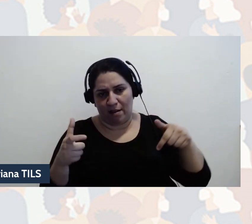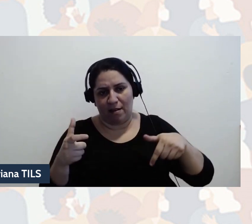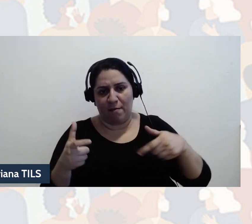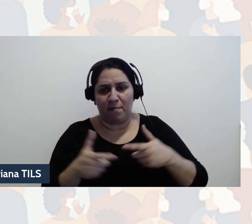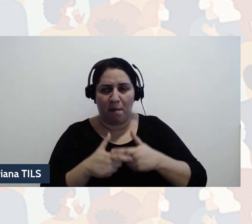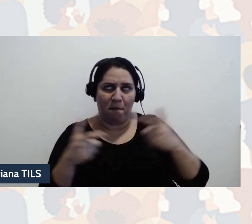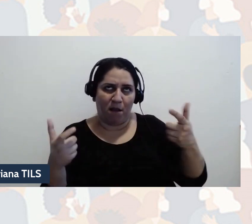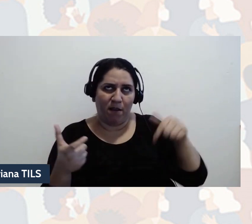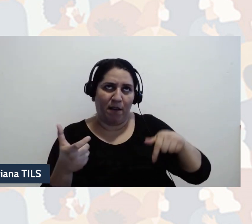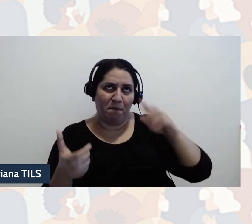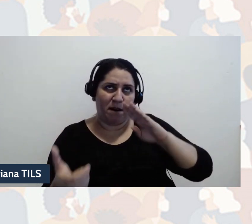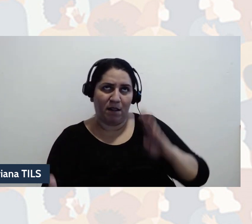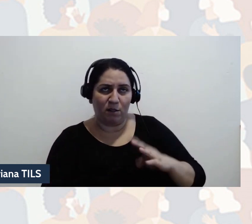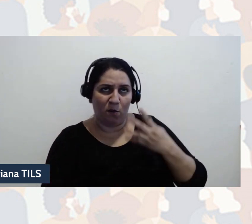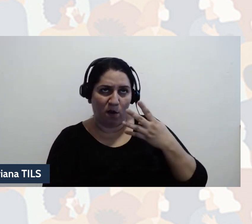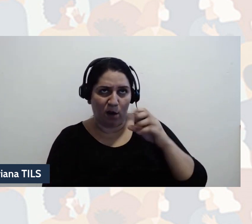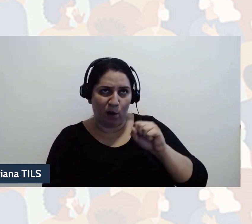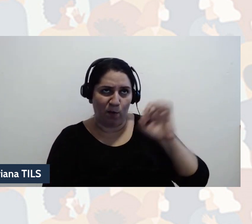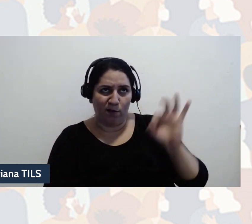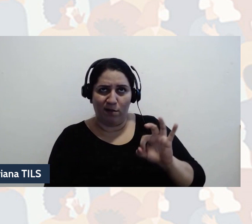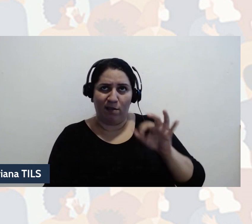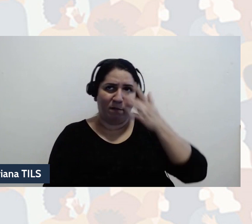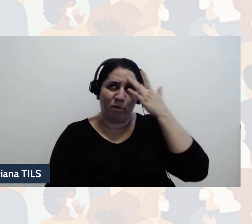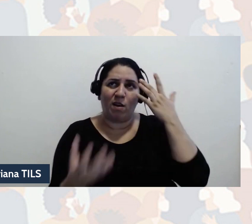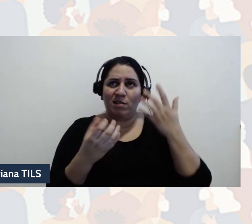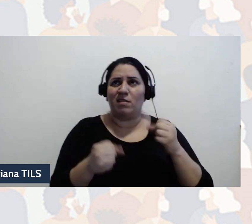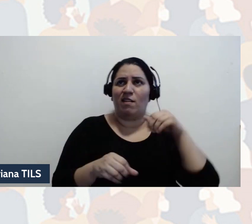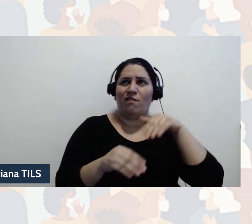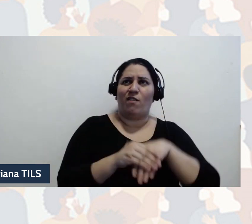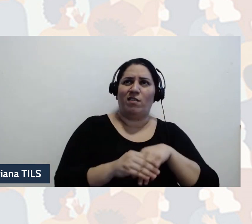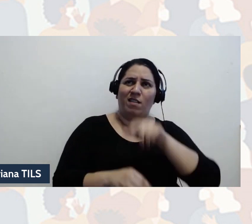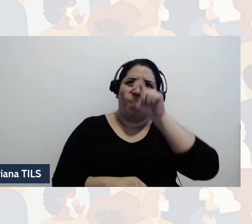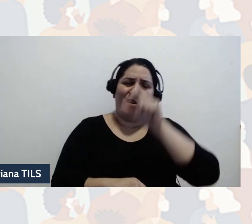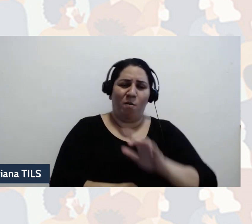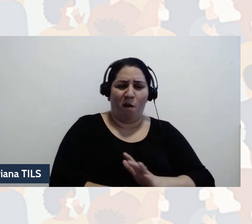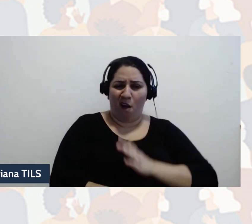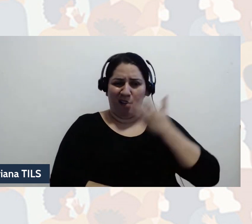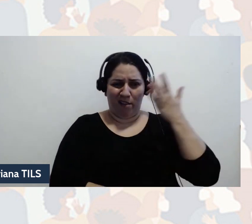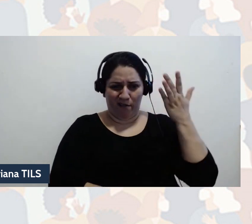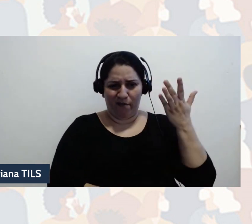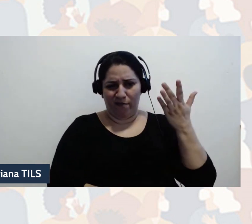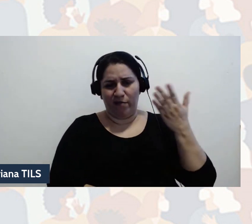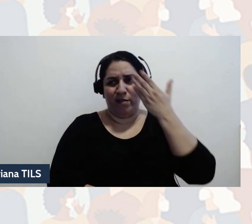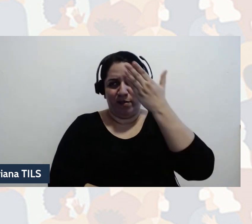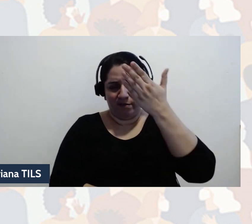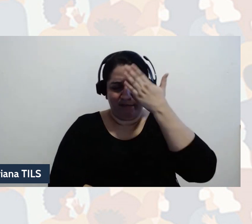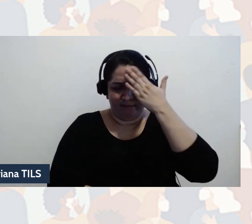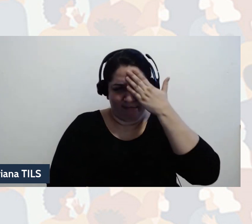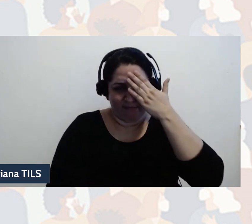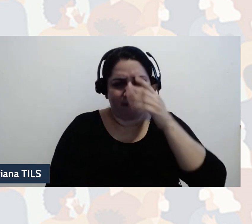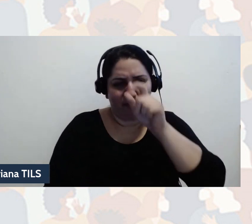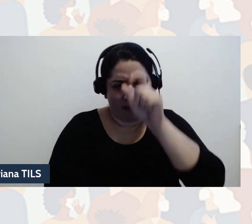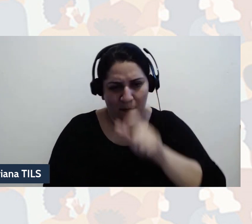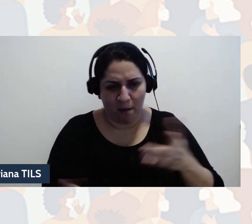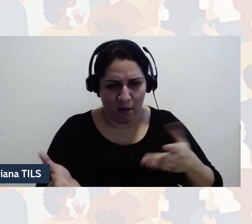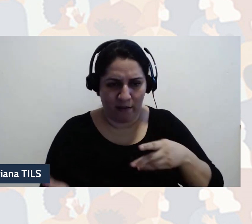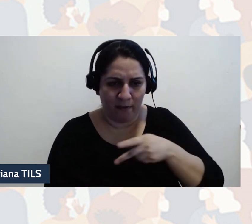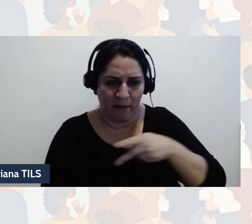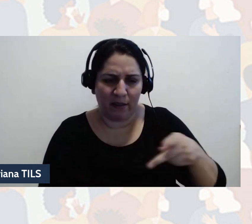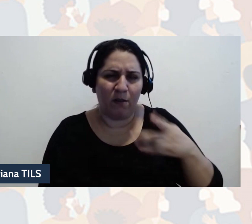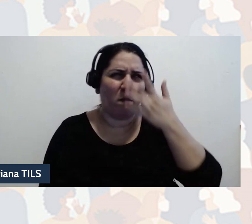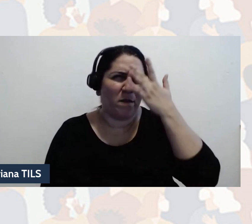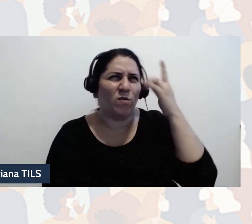numa pessoa tão terrível, né? Como essa que, como alguém definiu muito bem esses dias,